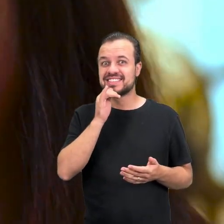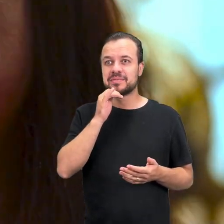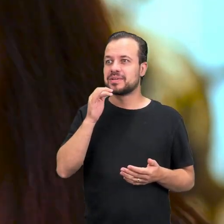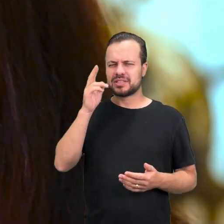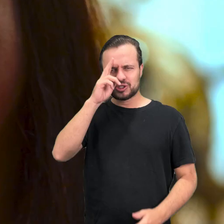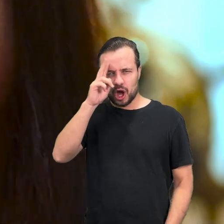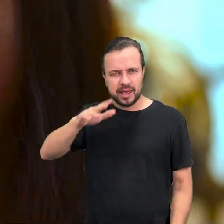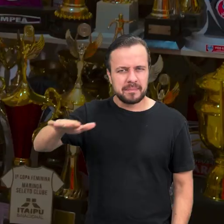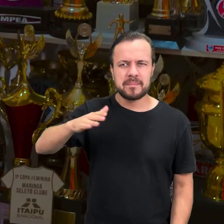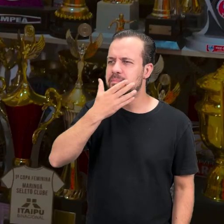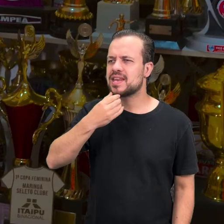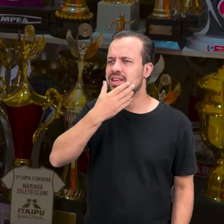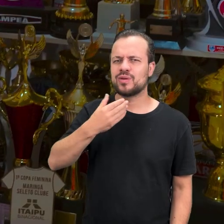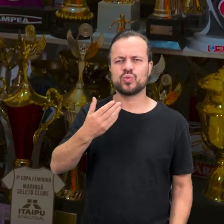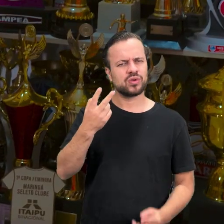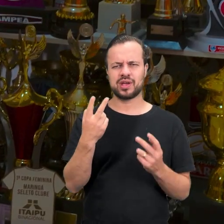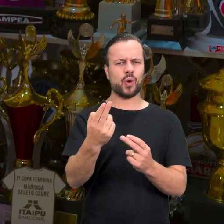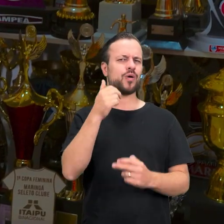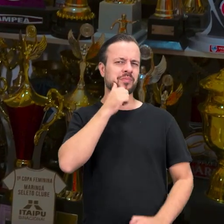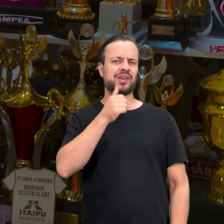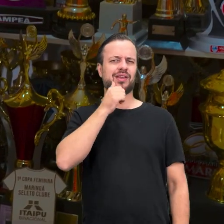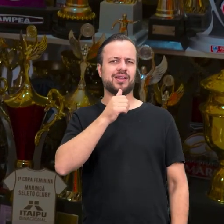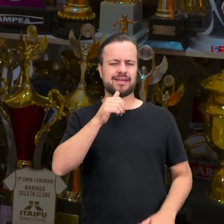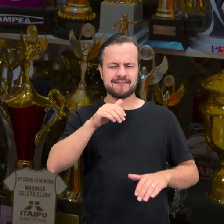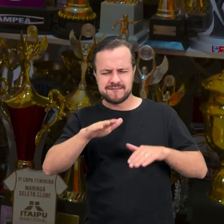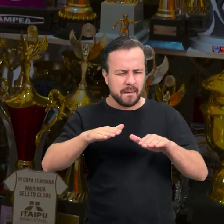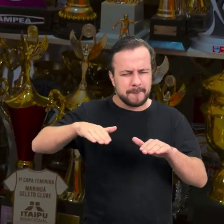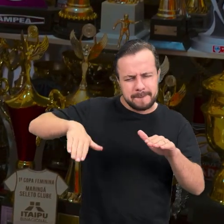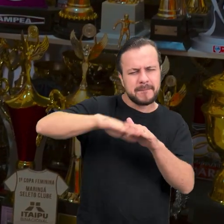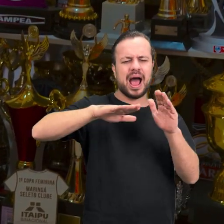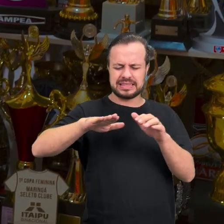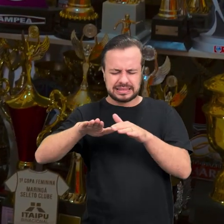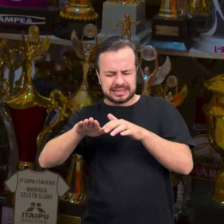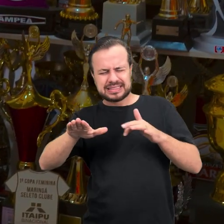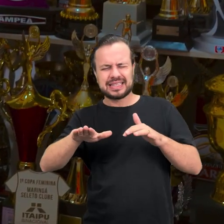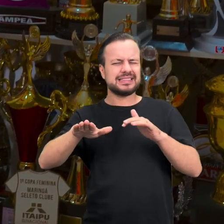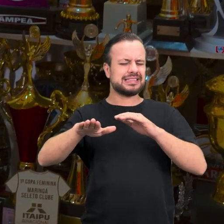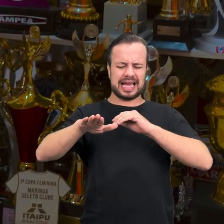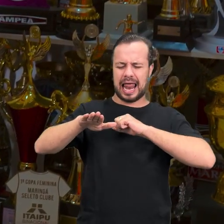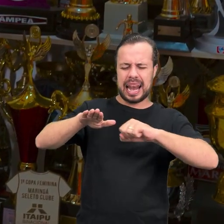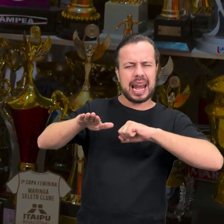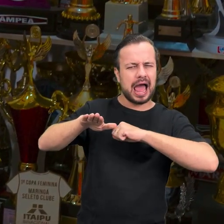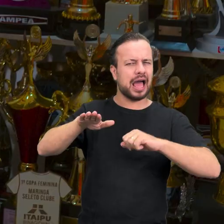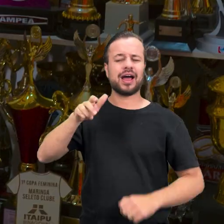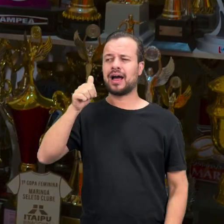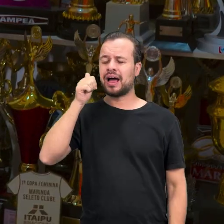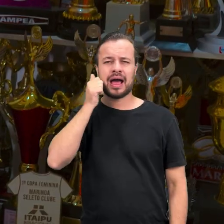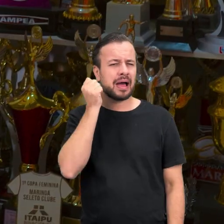de meninos, o dedão, né, porque descalço jogava na rua, com o dedão todo ralado, toda a